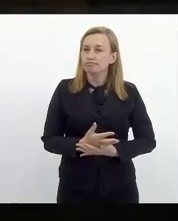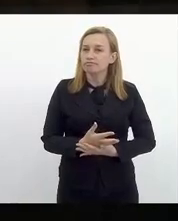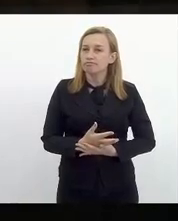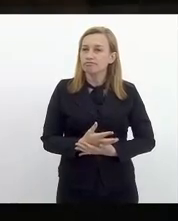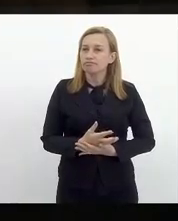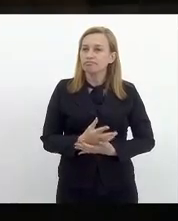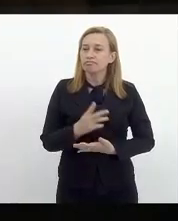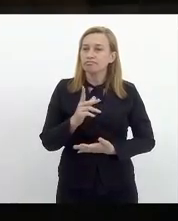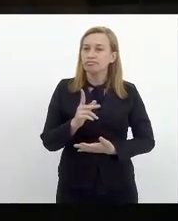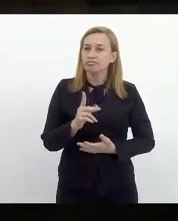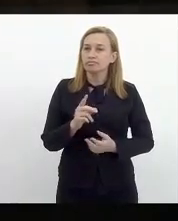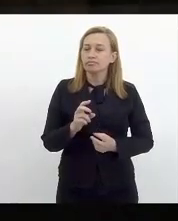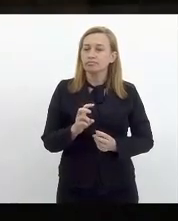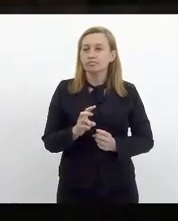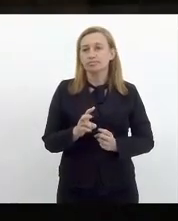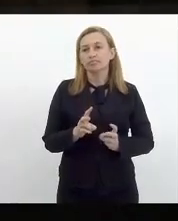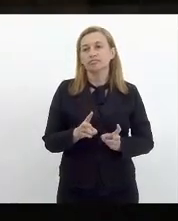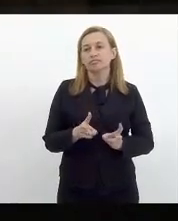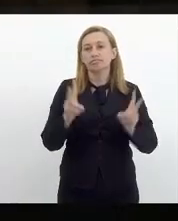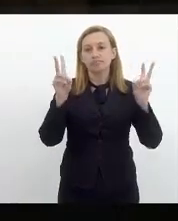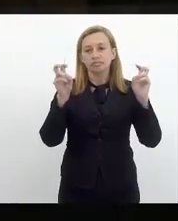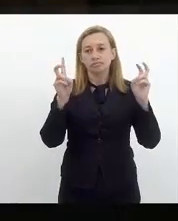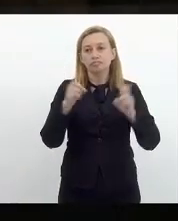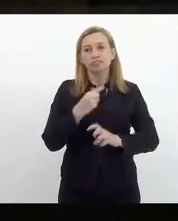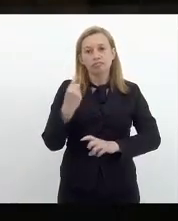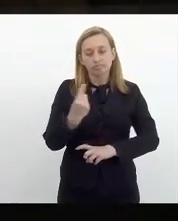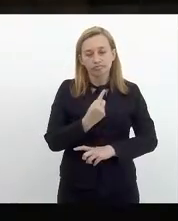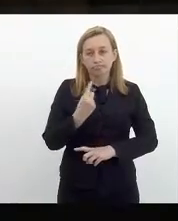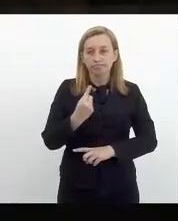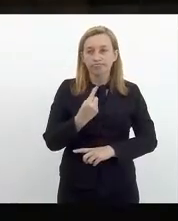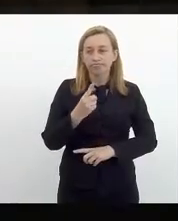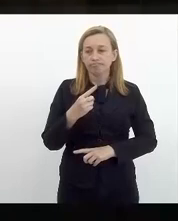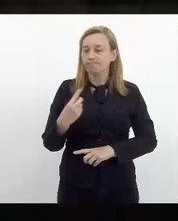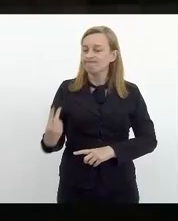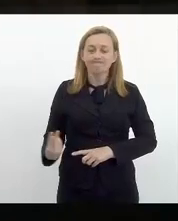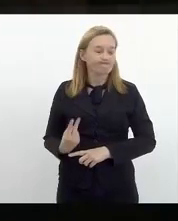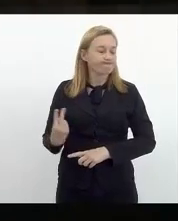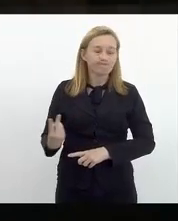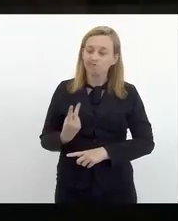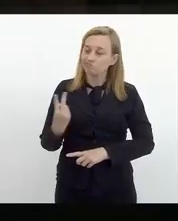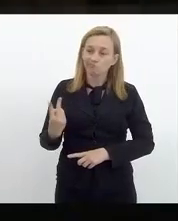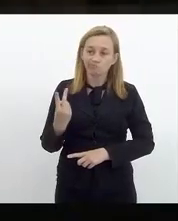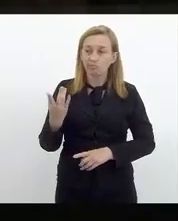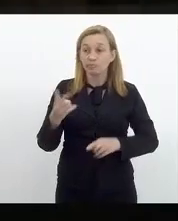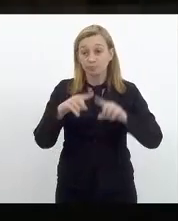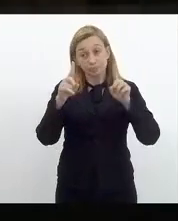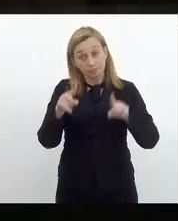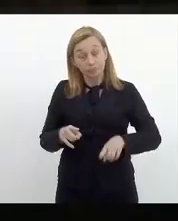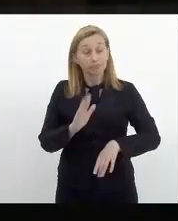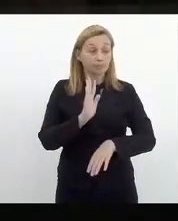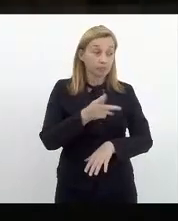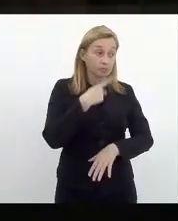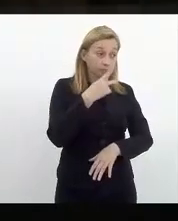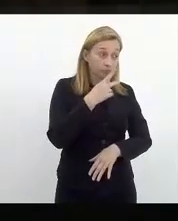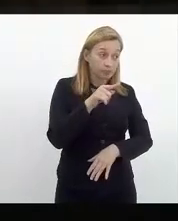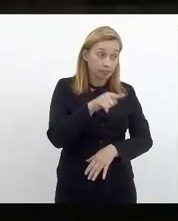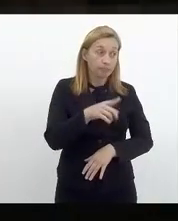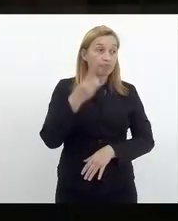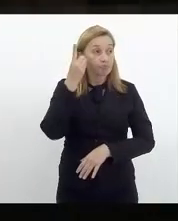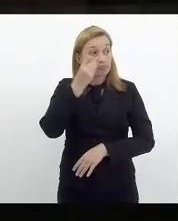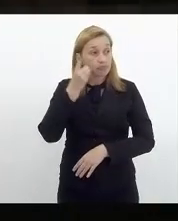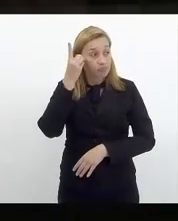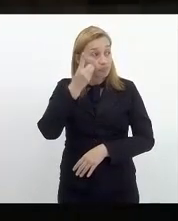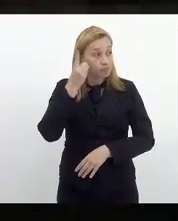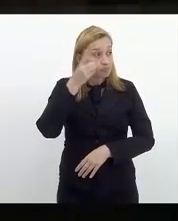essas pré-condições e para nós não valoriza o servidor Como já foi falado aqui foi o